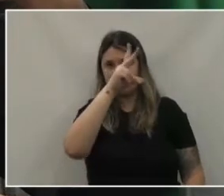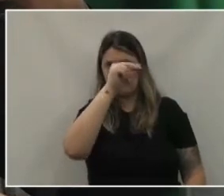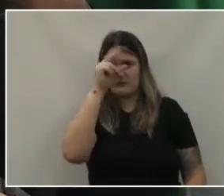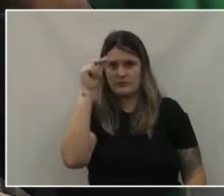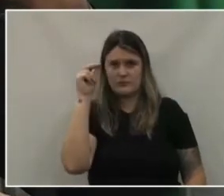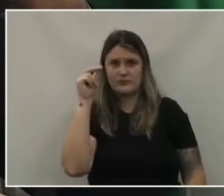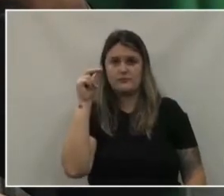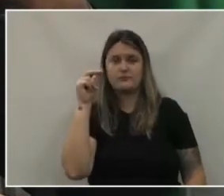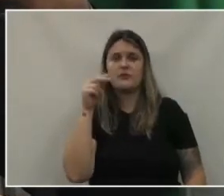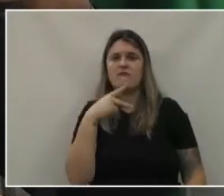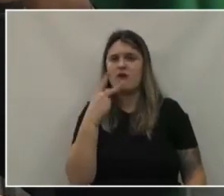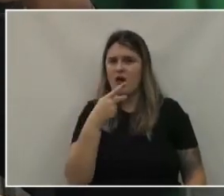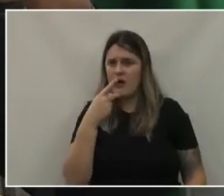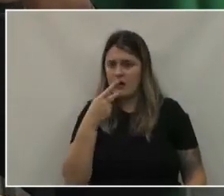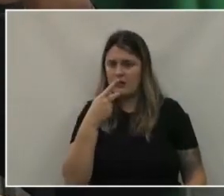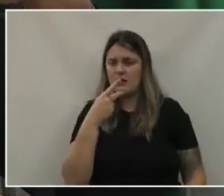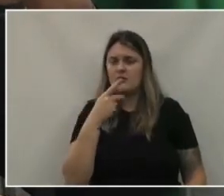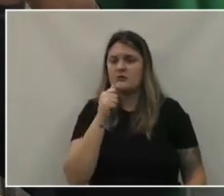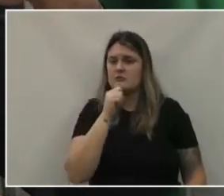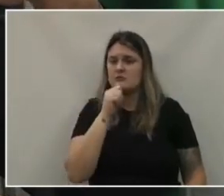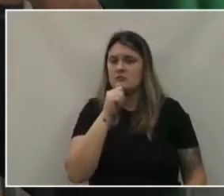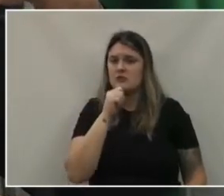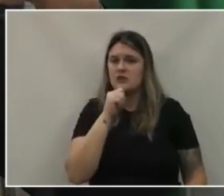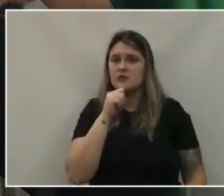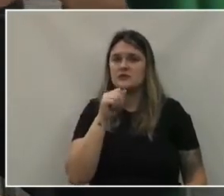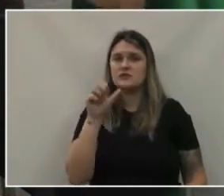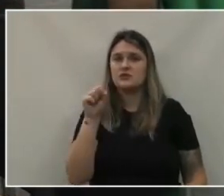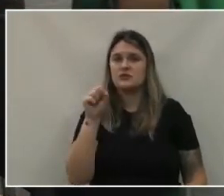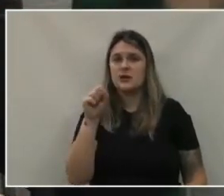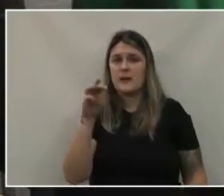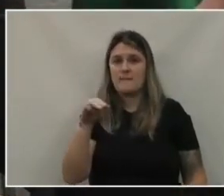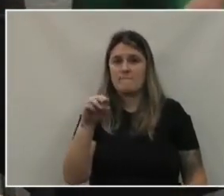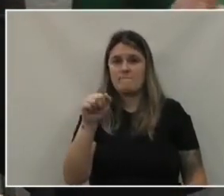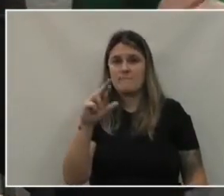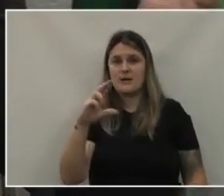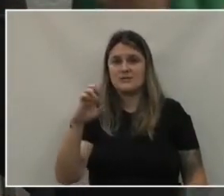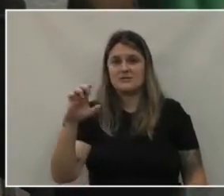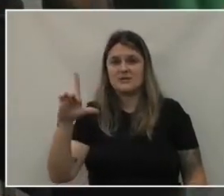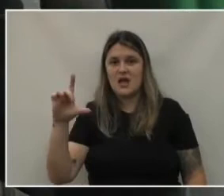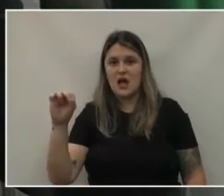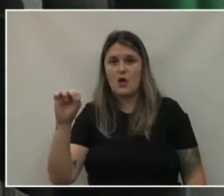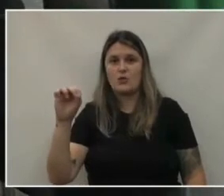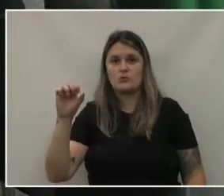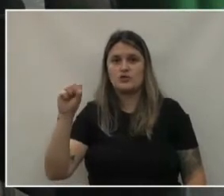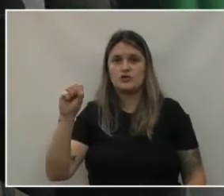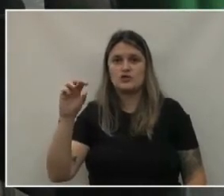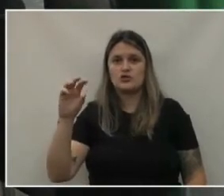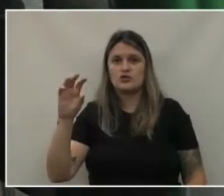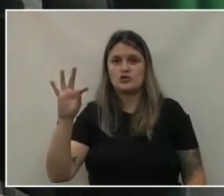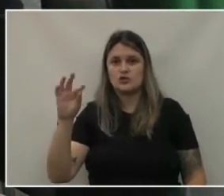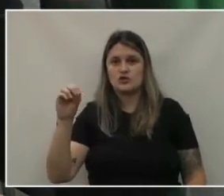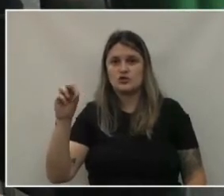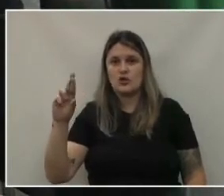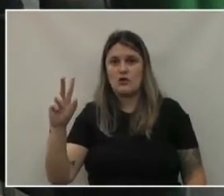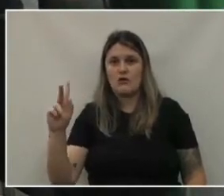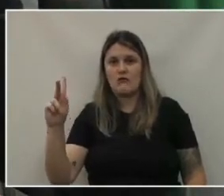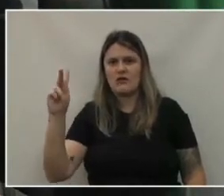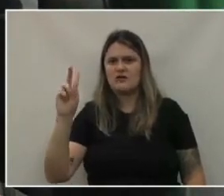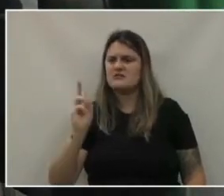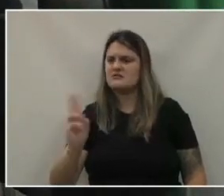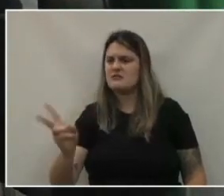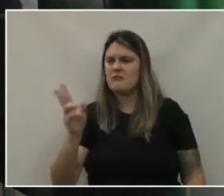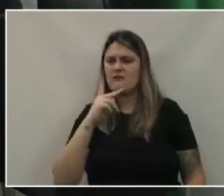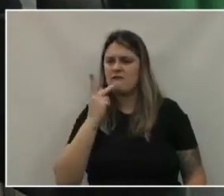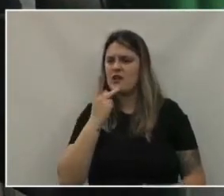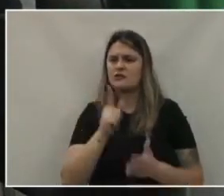prefeitura, comissionado, o Storck, Marcelo Storck, andou falando também no seu jornal. Então, nós precisamos juntar